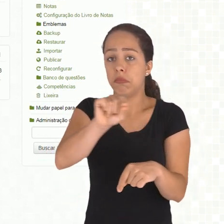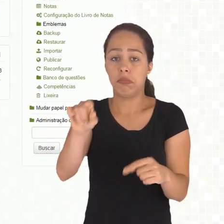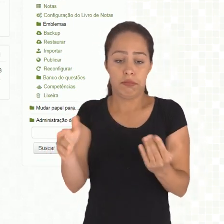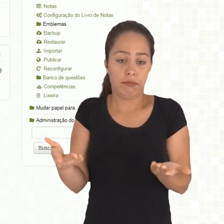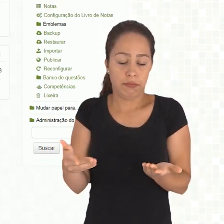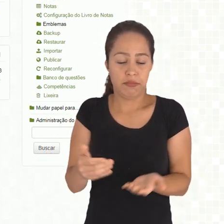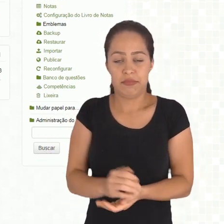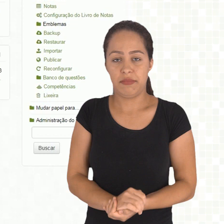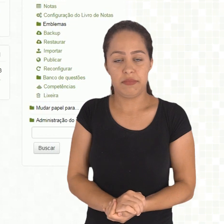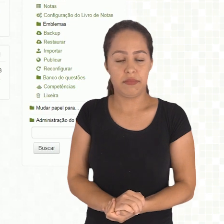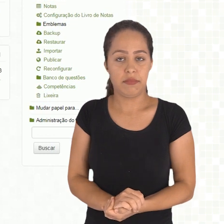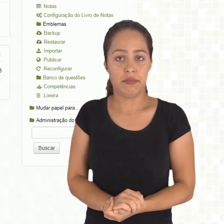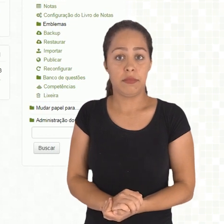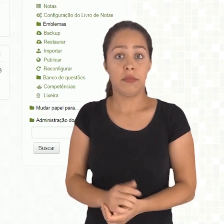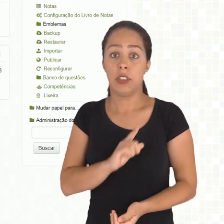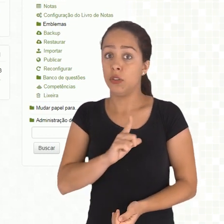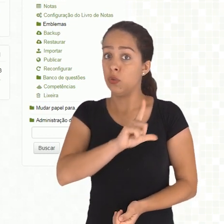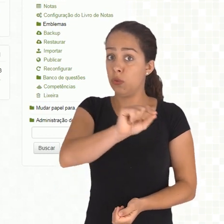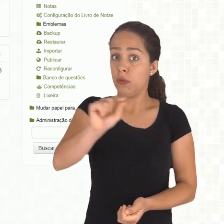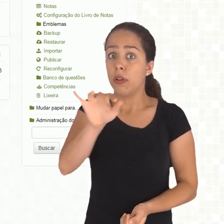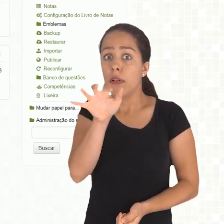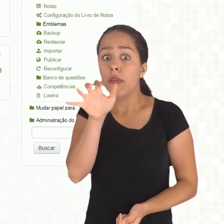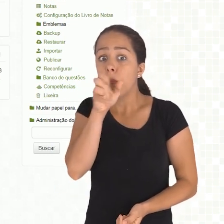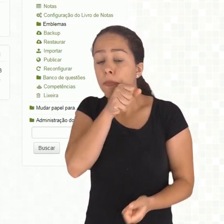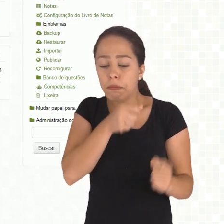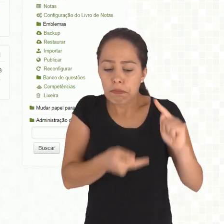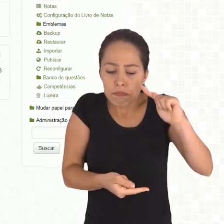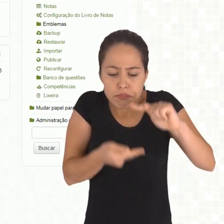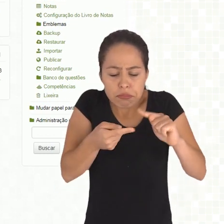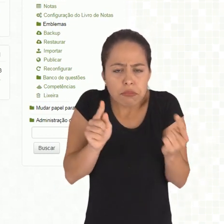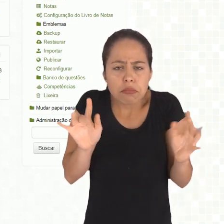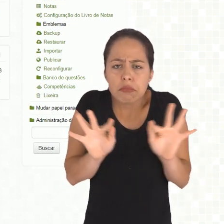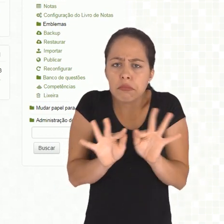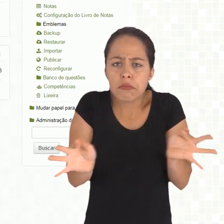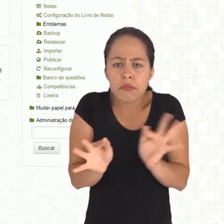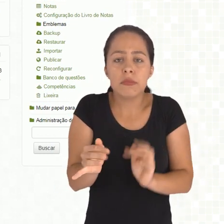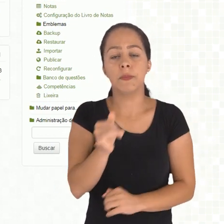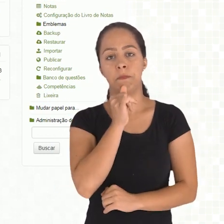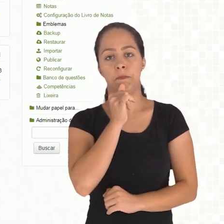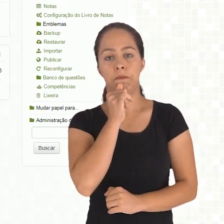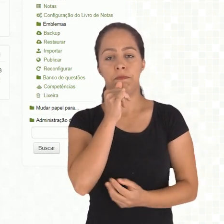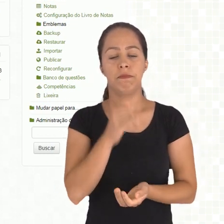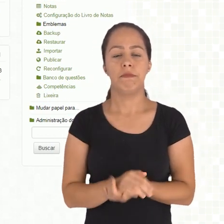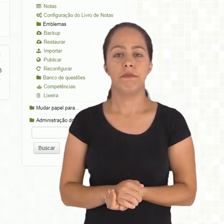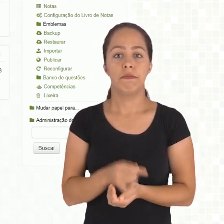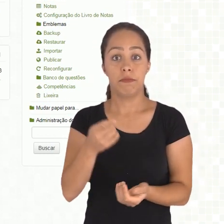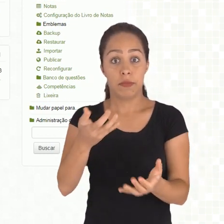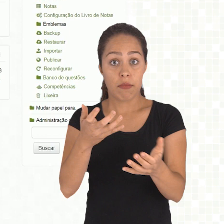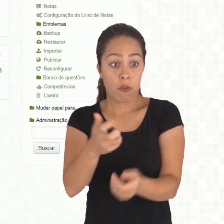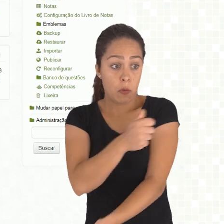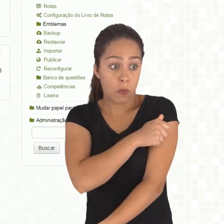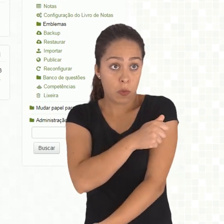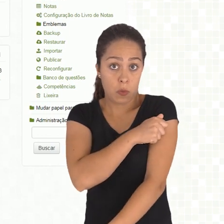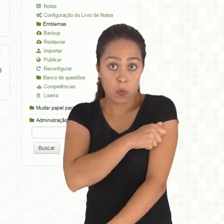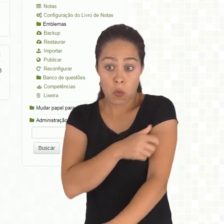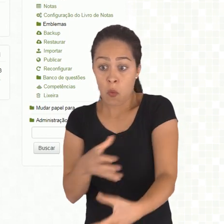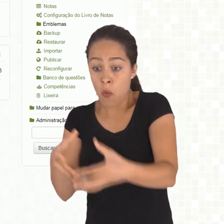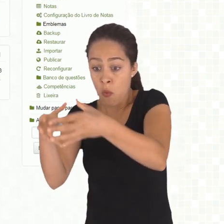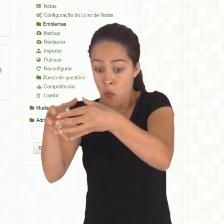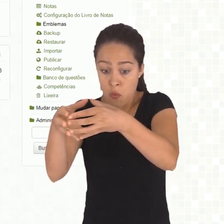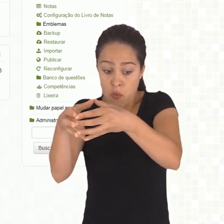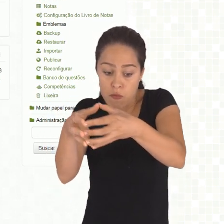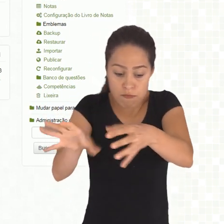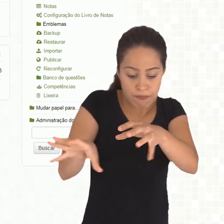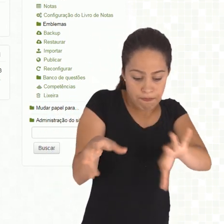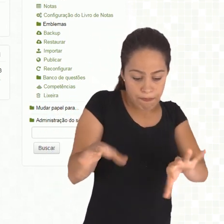imagens vídeos e tudo mais links que os alunos podem com é construir colaborativamente tá certo